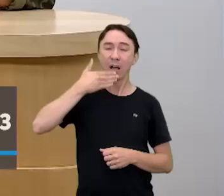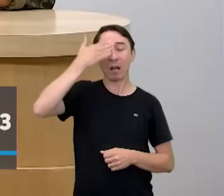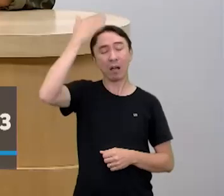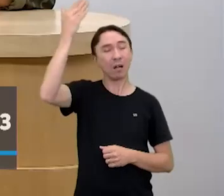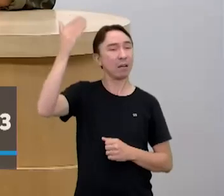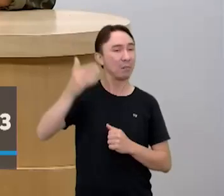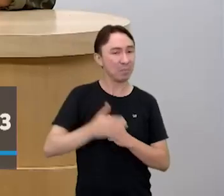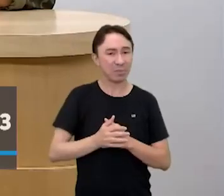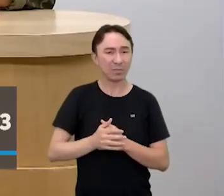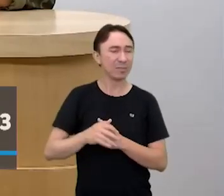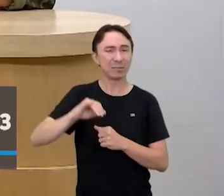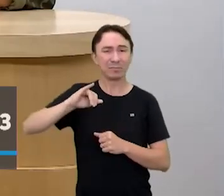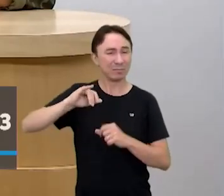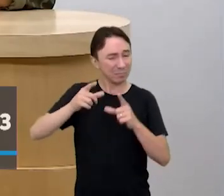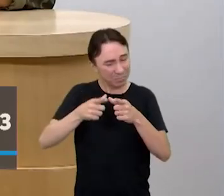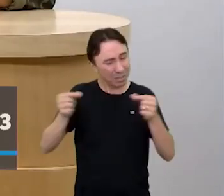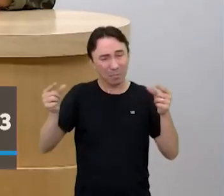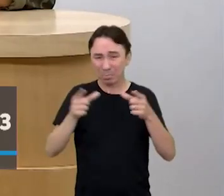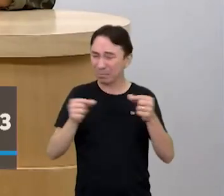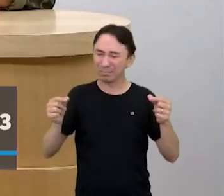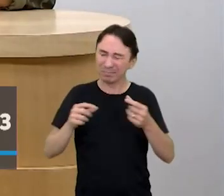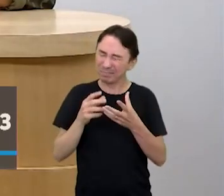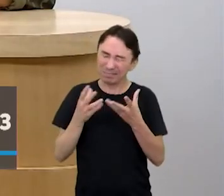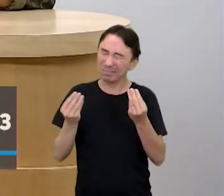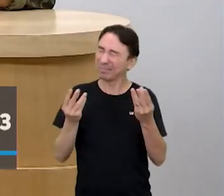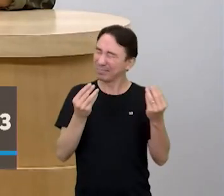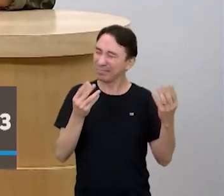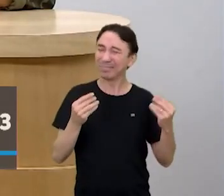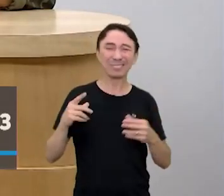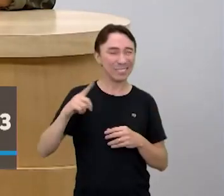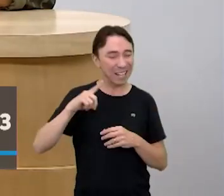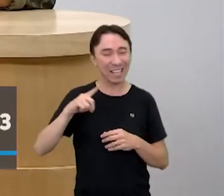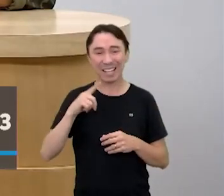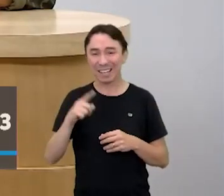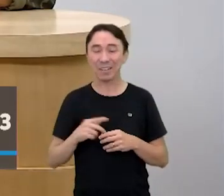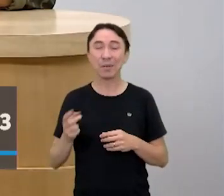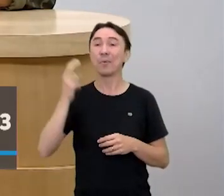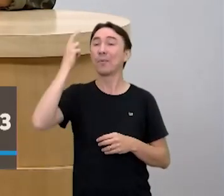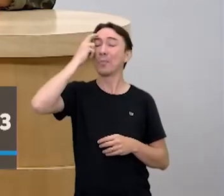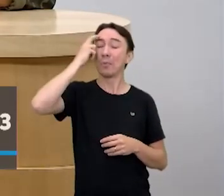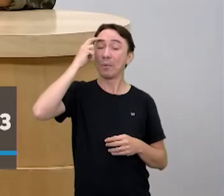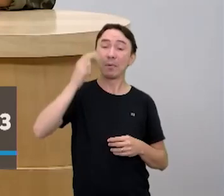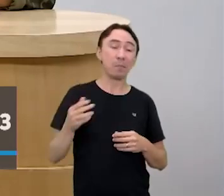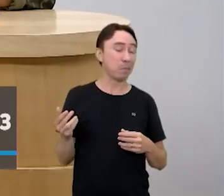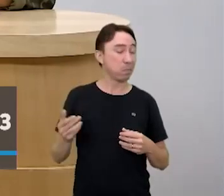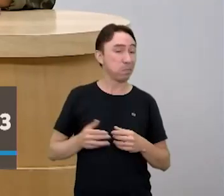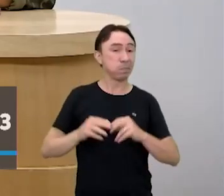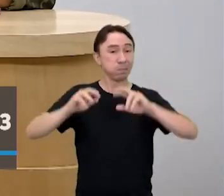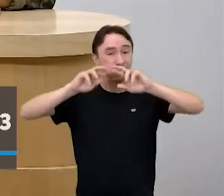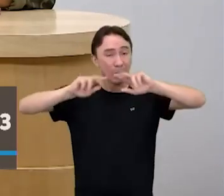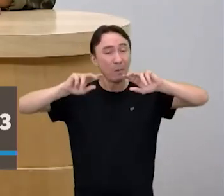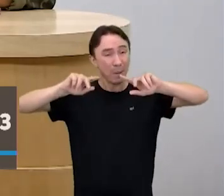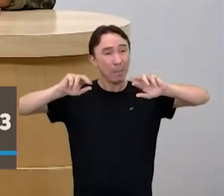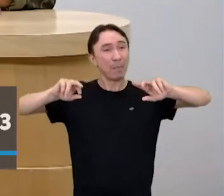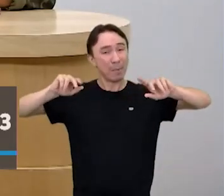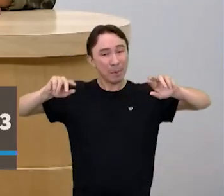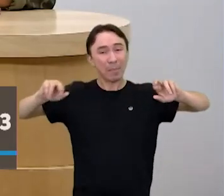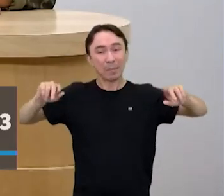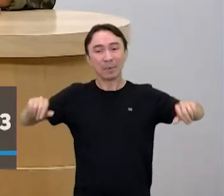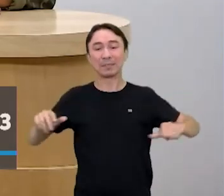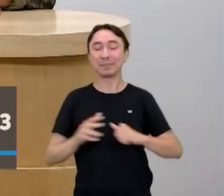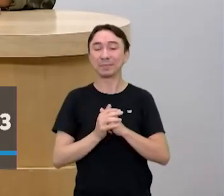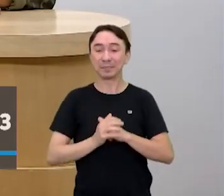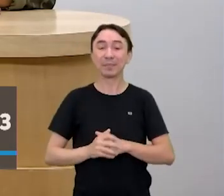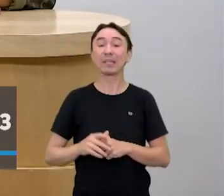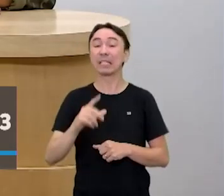norte-americano, existe uma variedade maravilhosa no mundo. Então, cada um com a sua identidade. Né? Não só se tem, como está